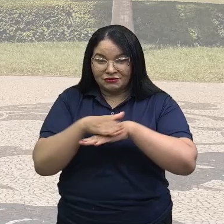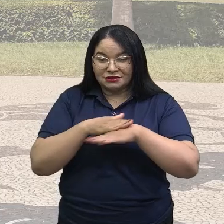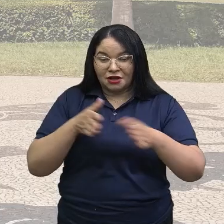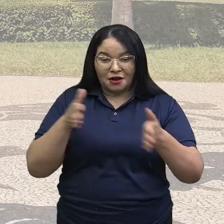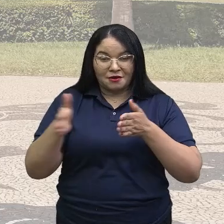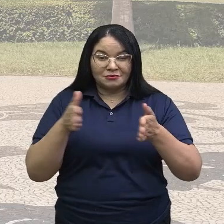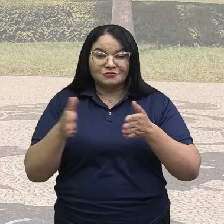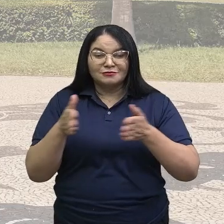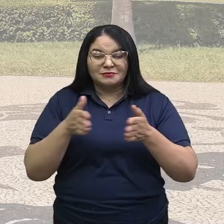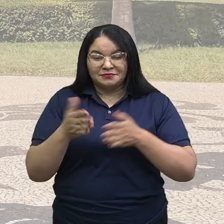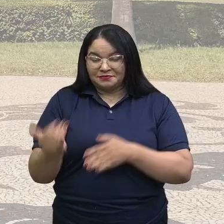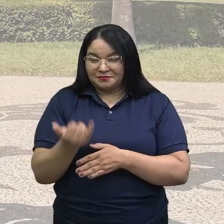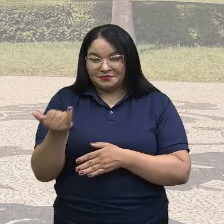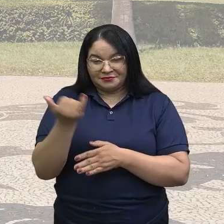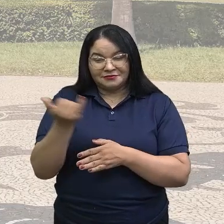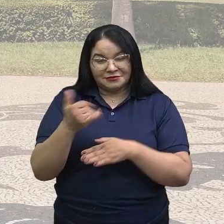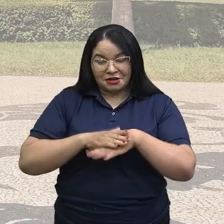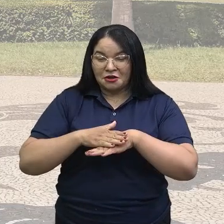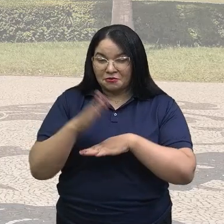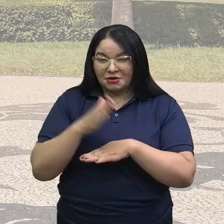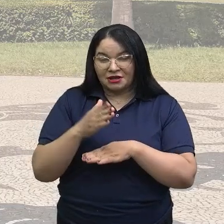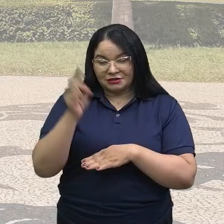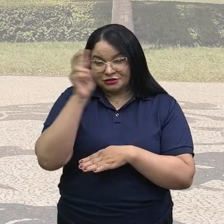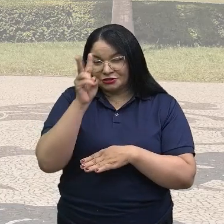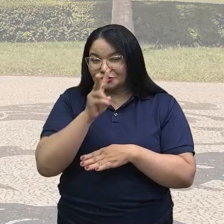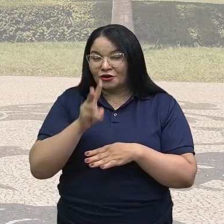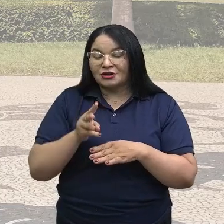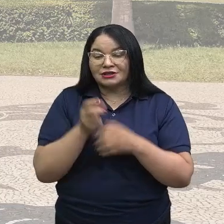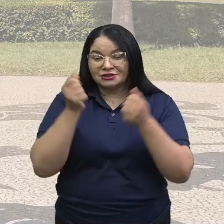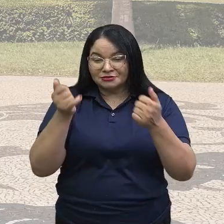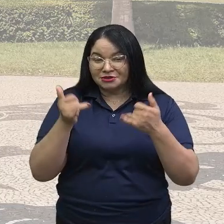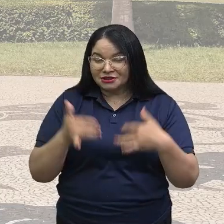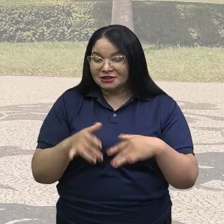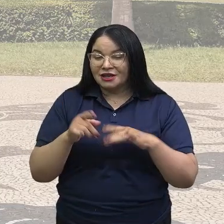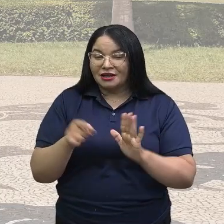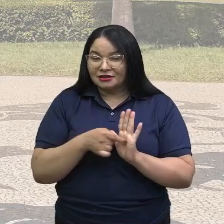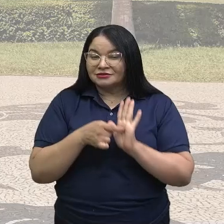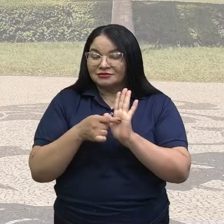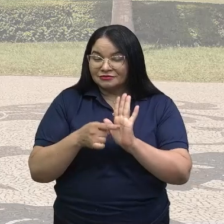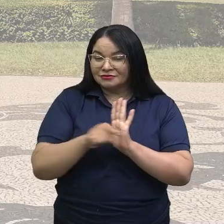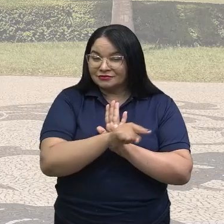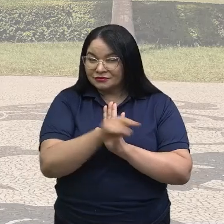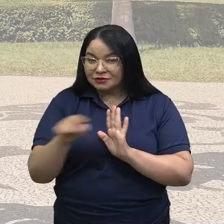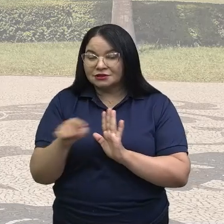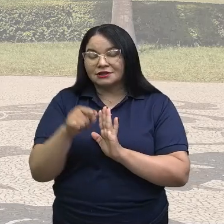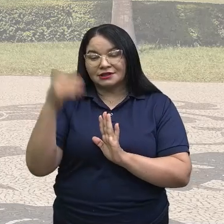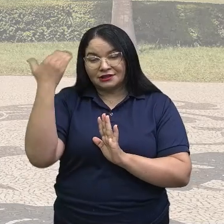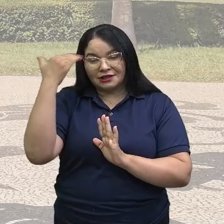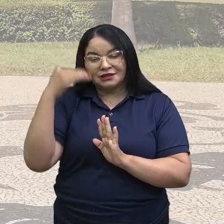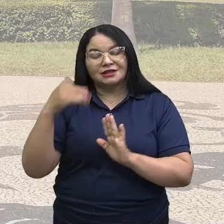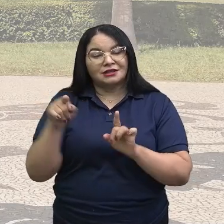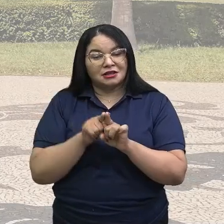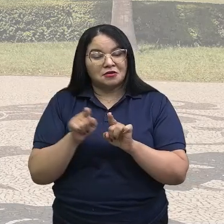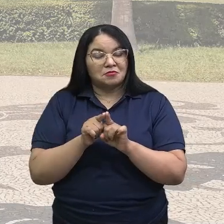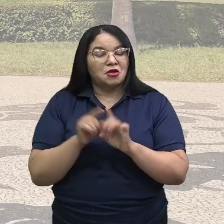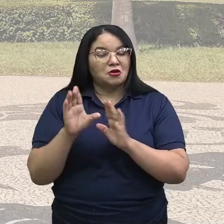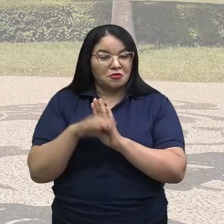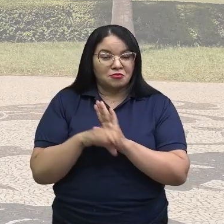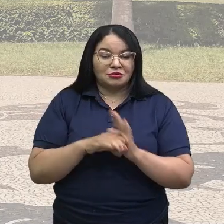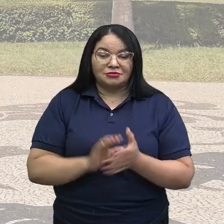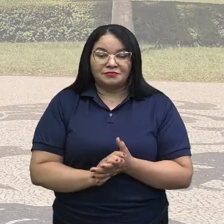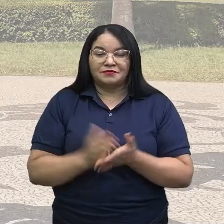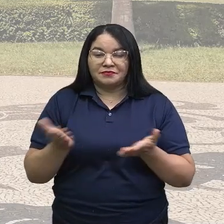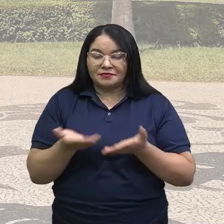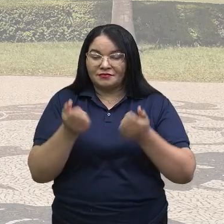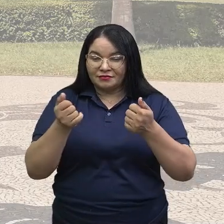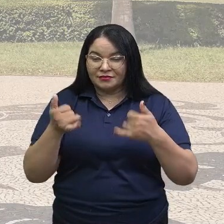período muito importante na nossa história que vai, com certeza, ajudar você a compreender o seu conteúdo. Falaremos